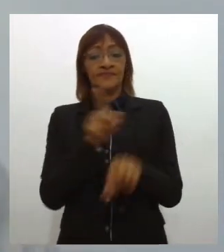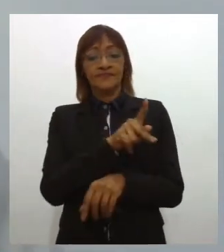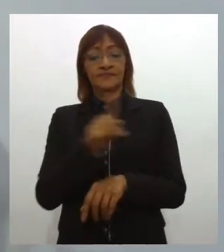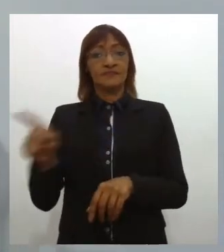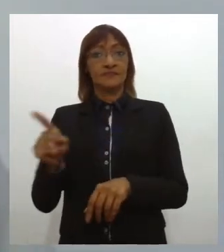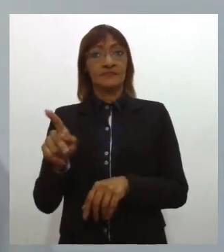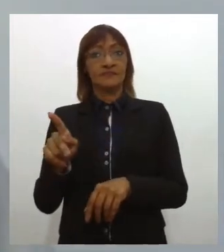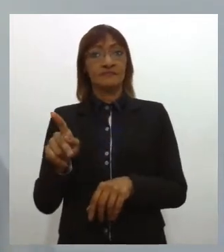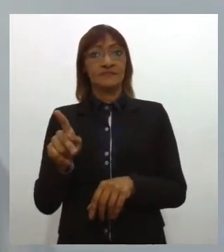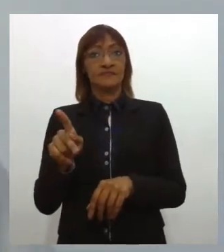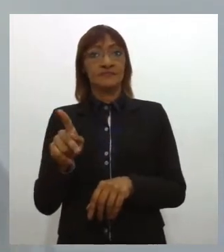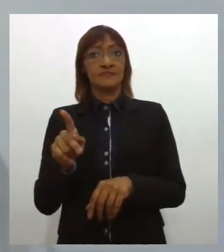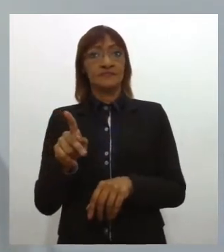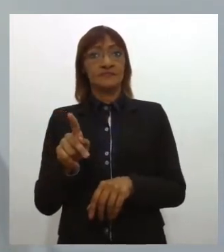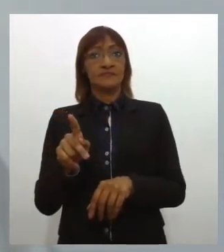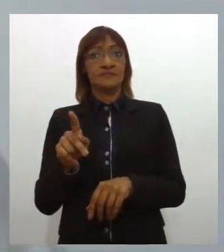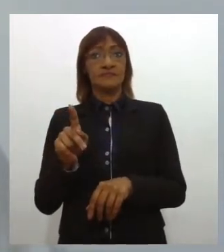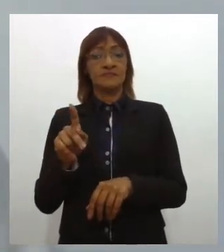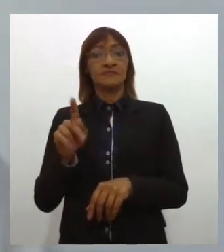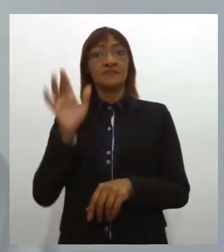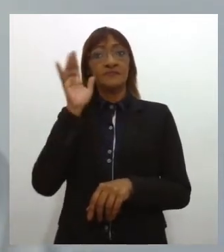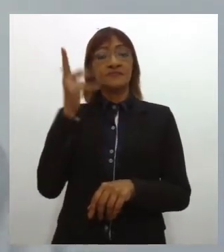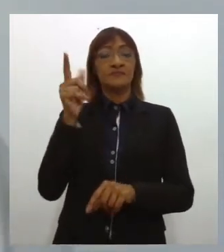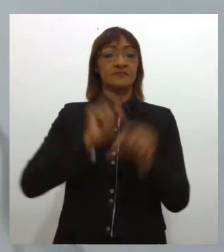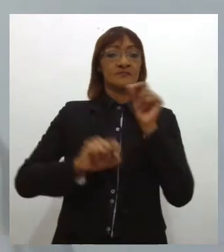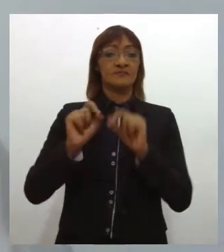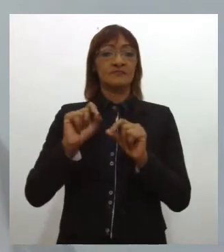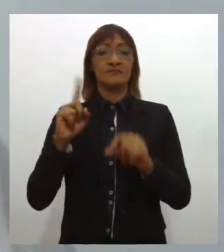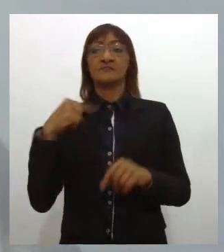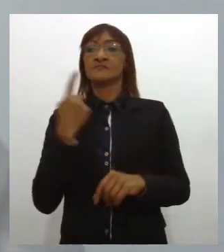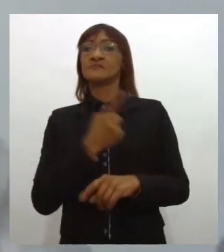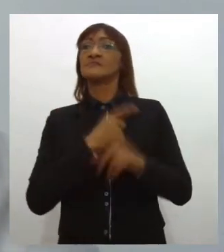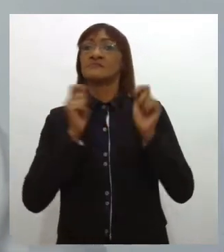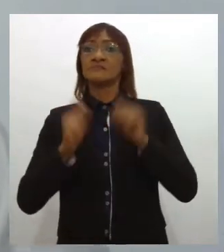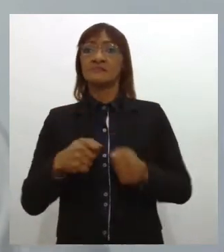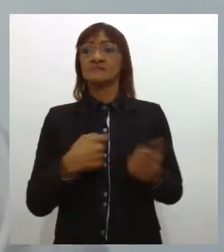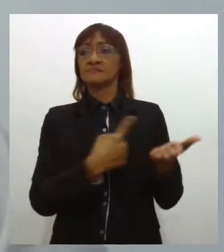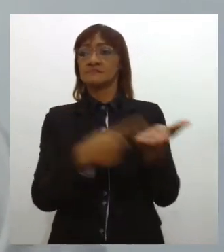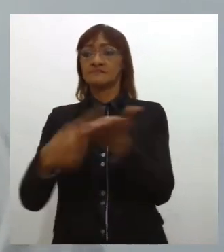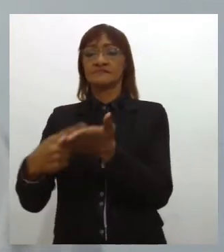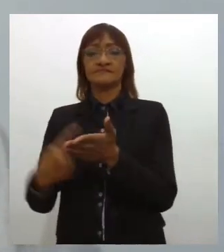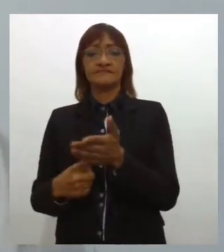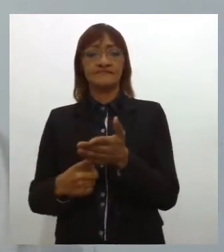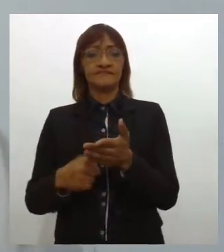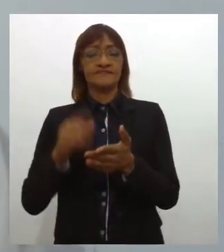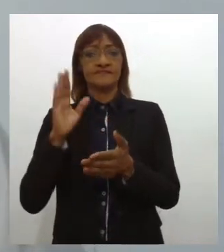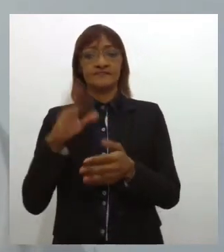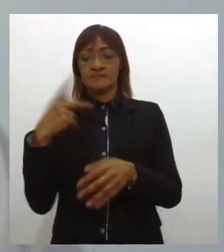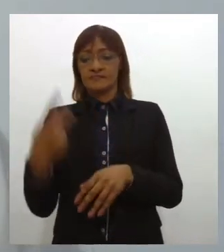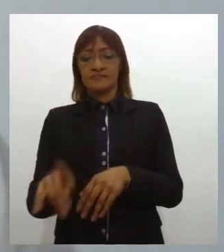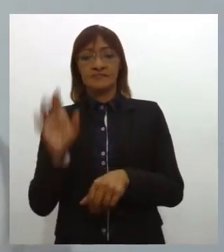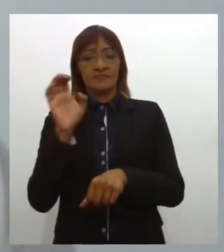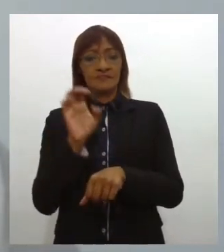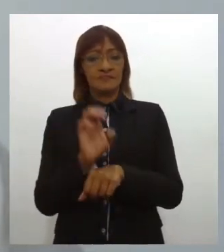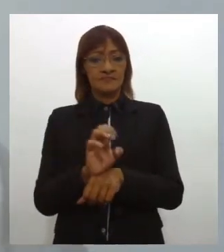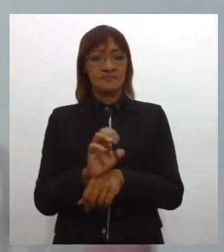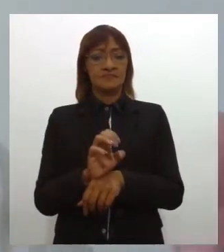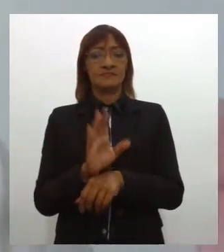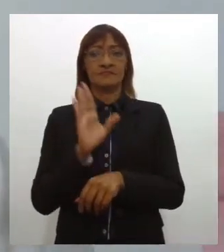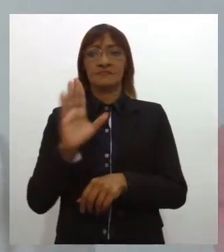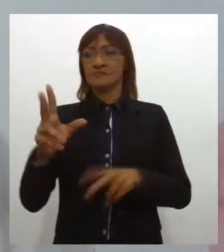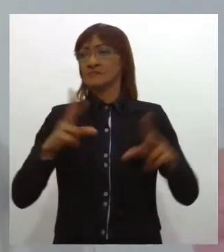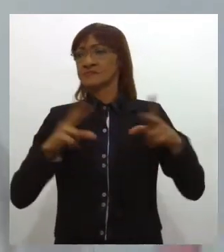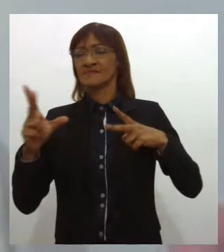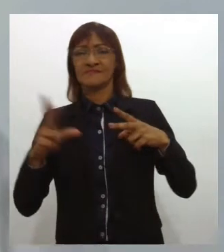nós tivéssemos como dialogar com todas os atores estratégicos, desde o Estado, quanto às instituições